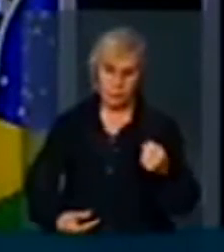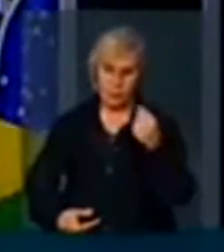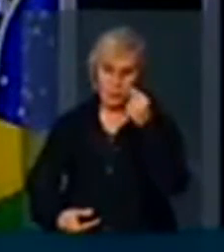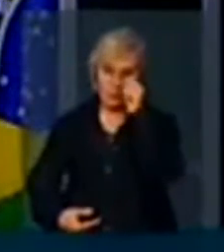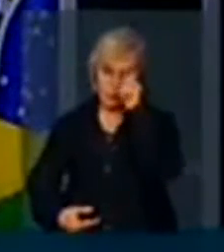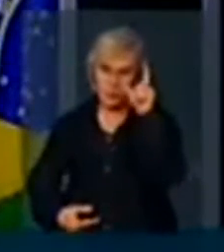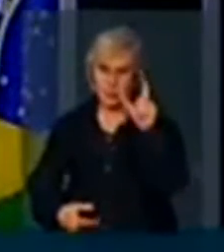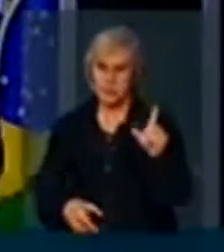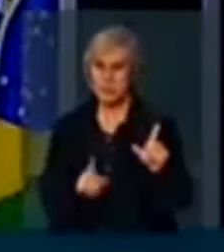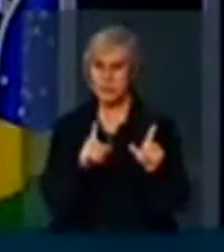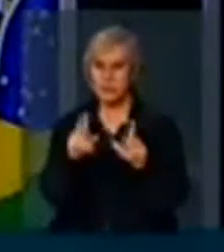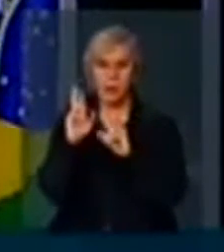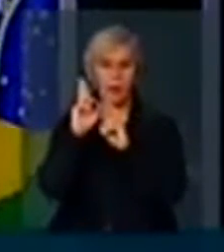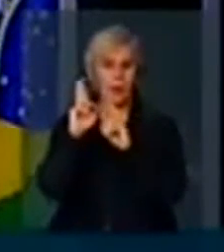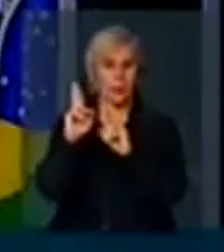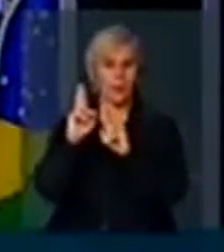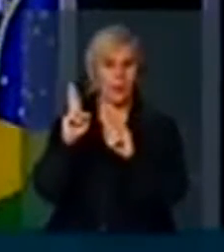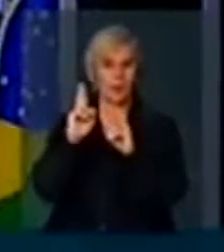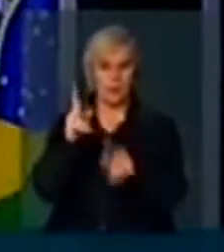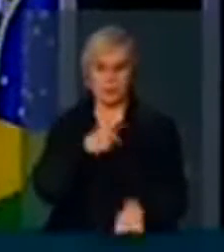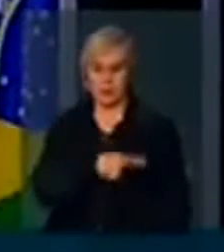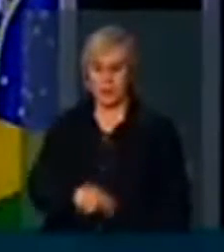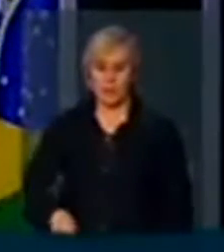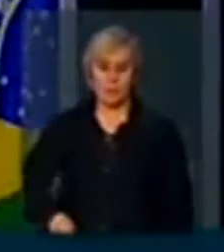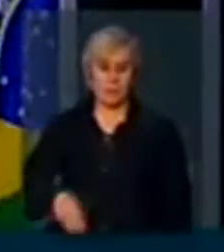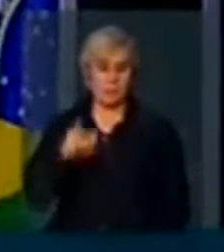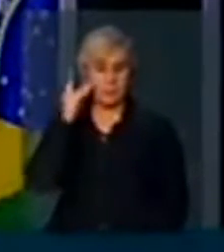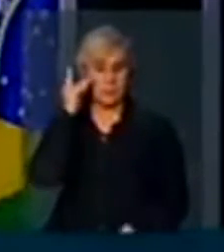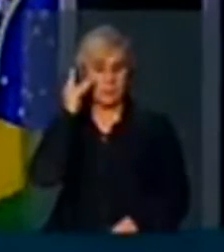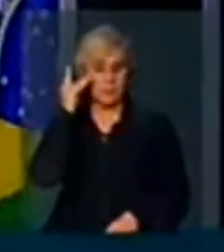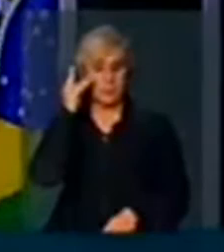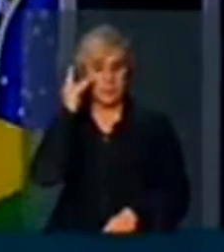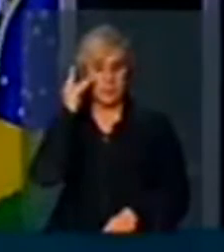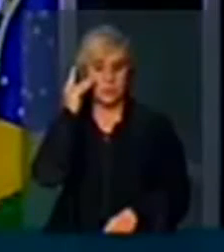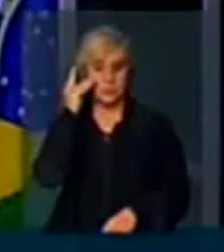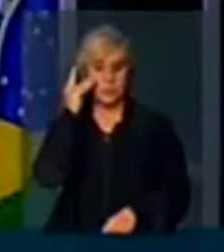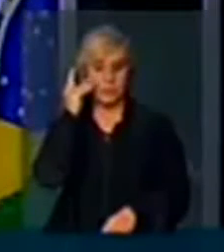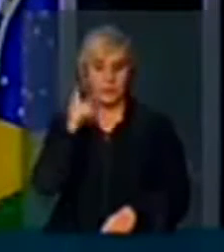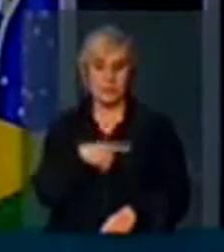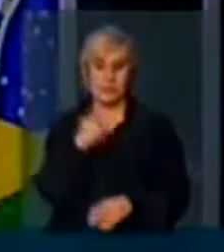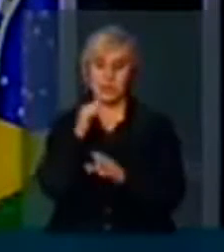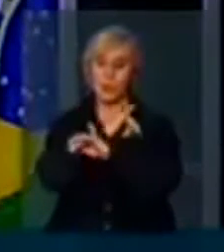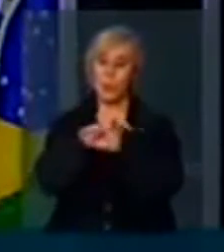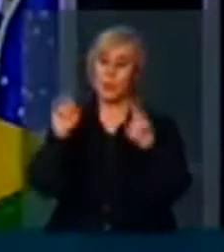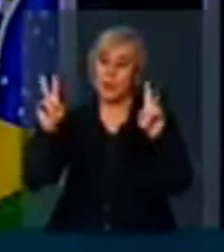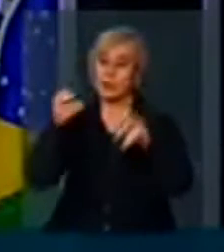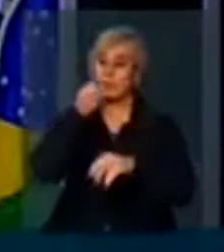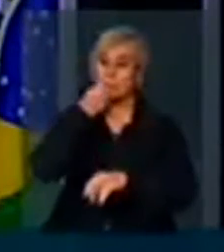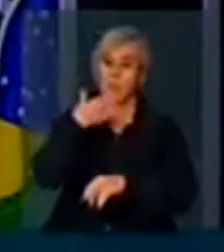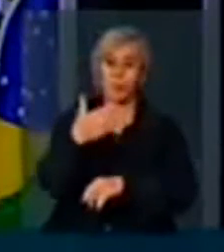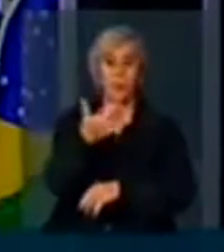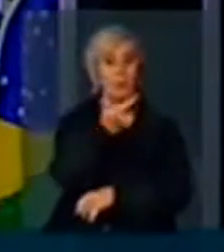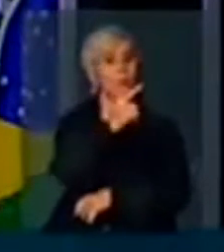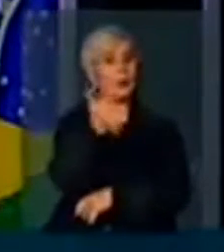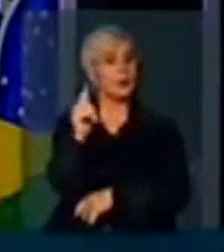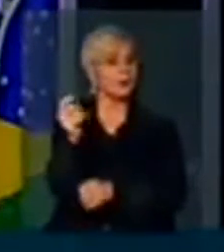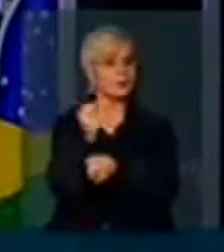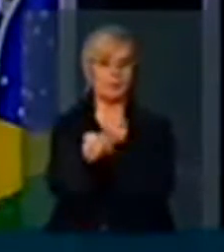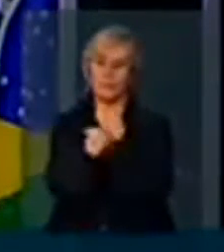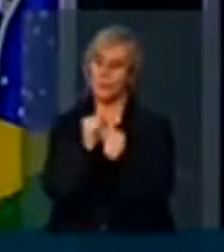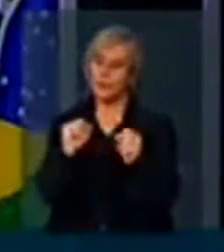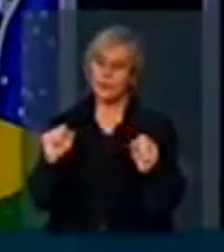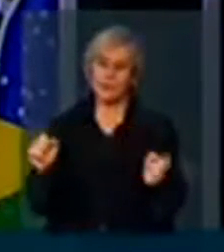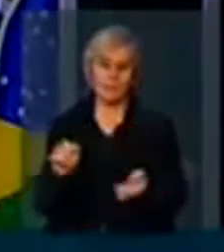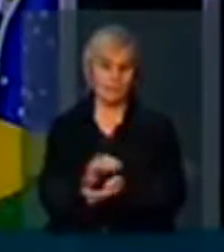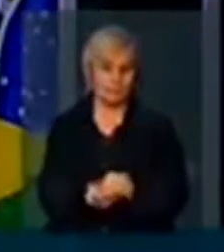há perspectiva da presidente Dilma ser portadora de uma única notícia boa ao Brasil, porque o